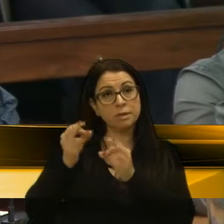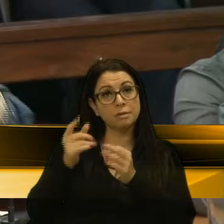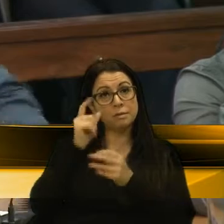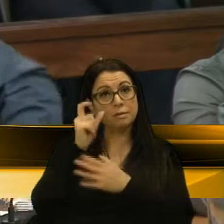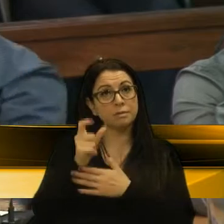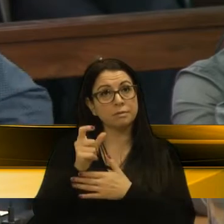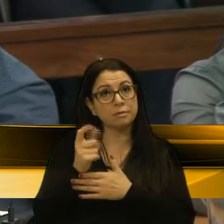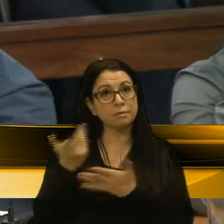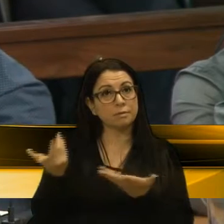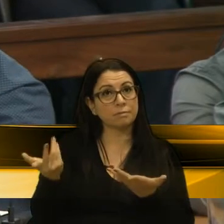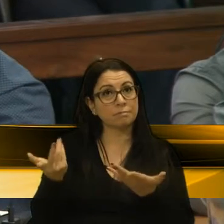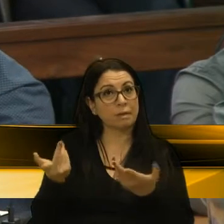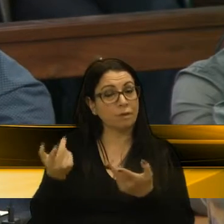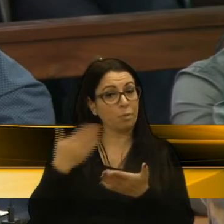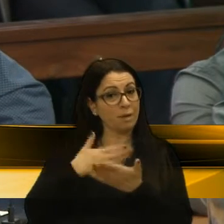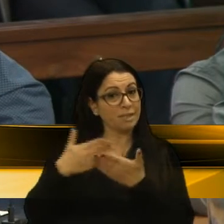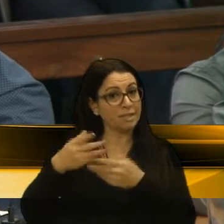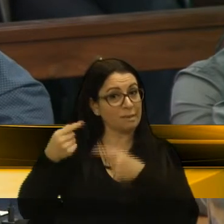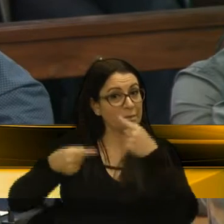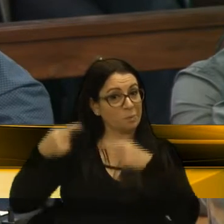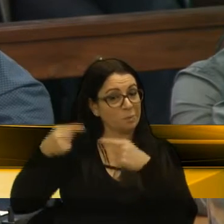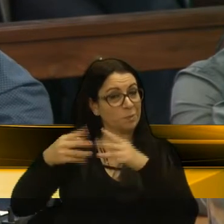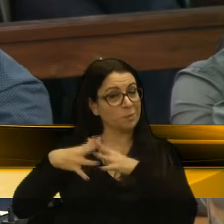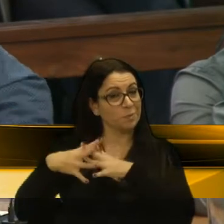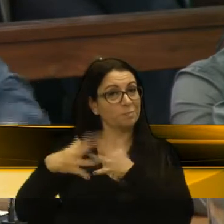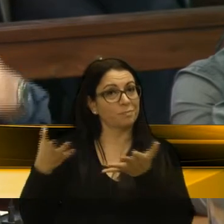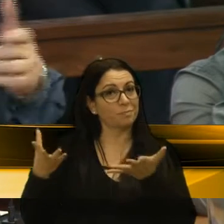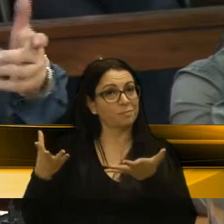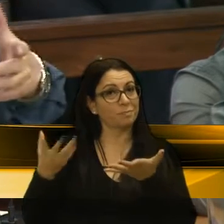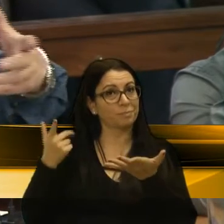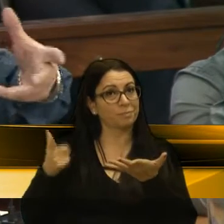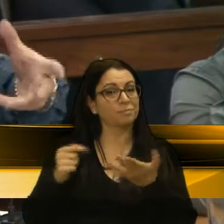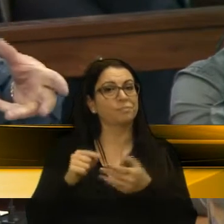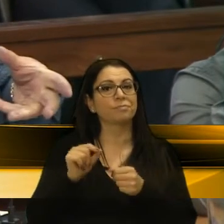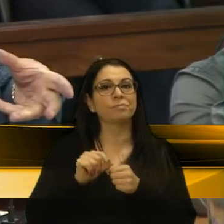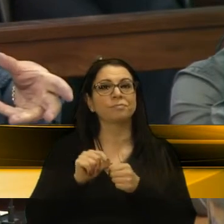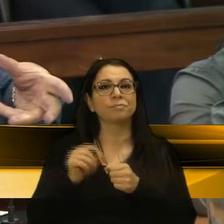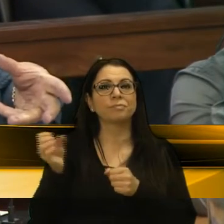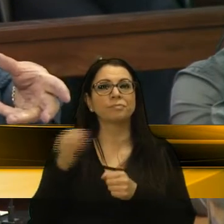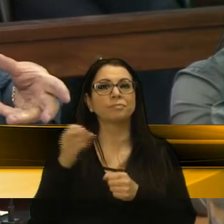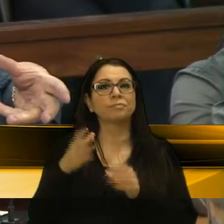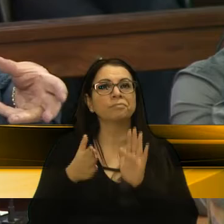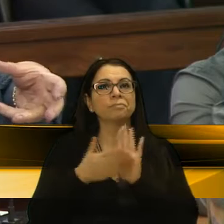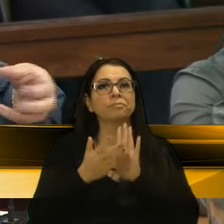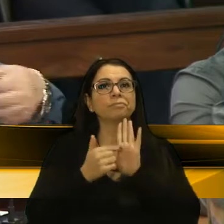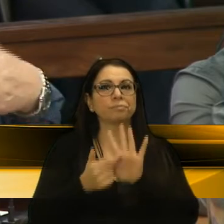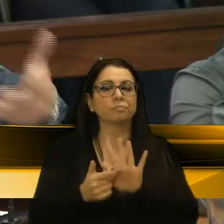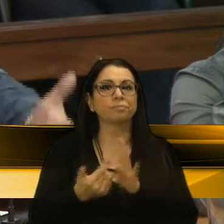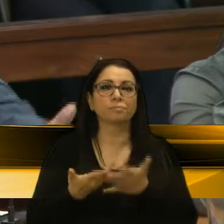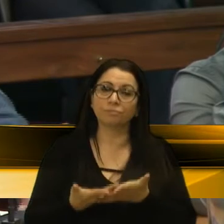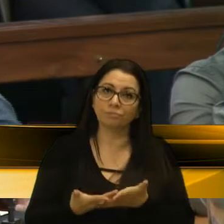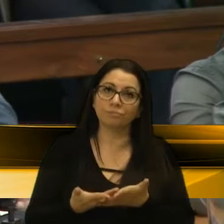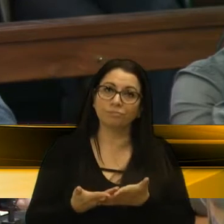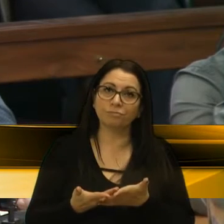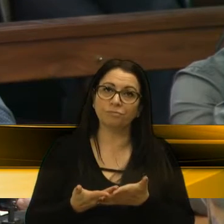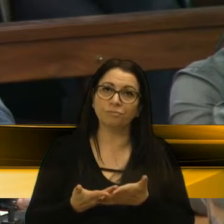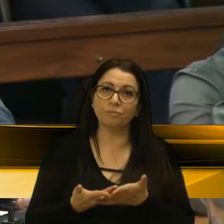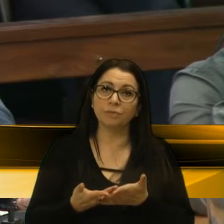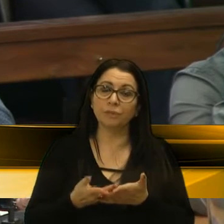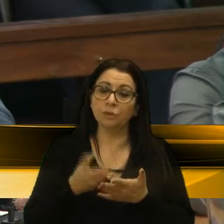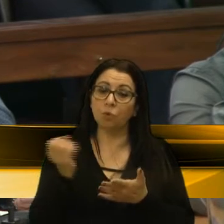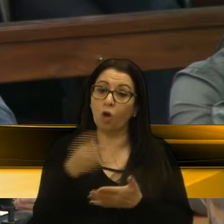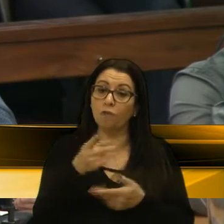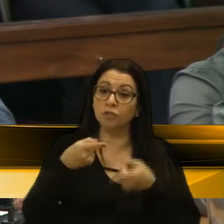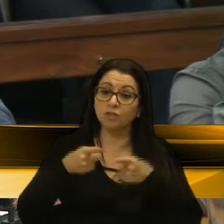vão comprar uma briga desgranida, né? Então, mas é isso que, né, que a inovação propõe, né? Esses novos desafios, né?